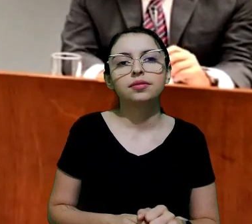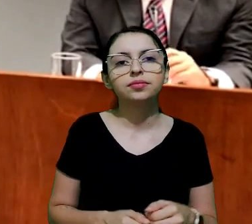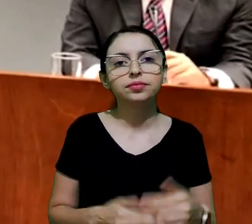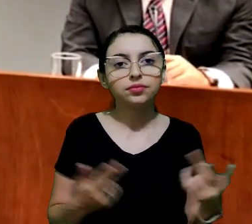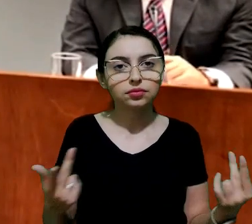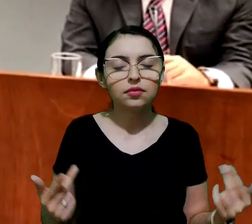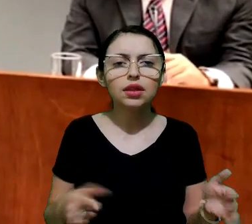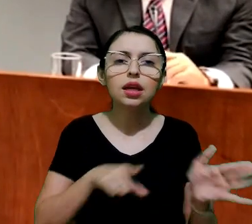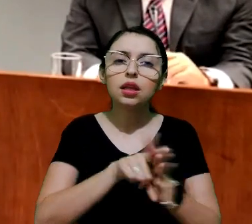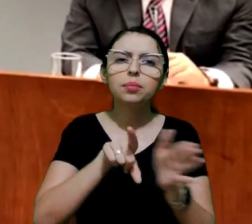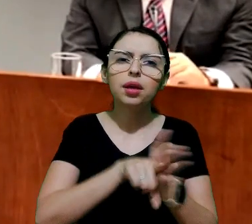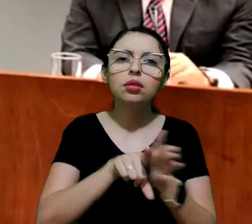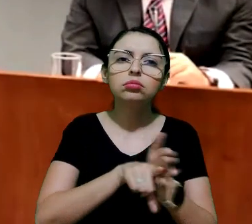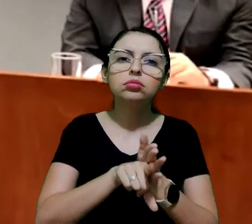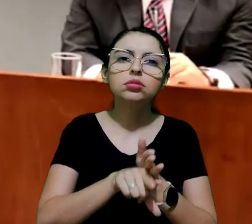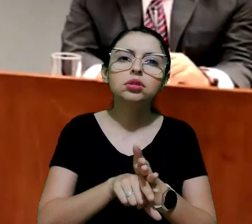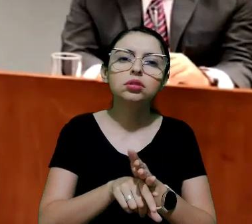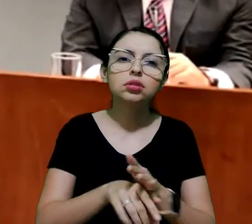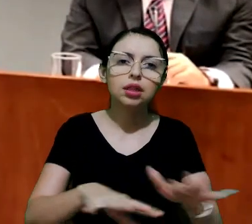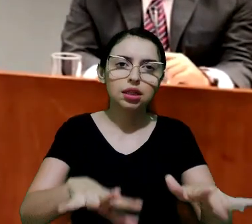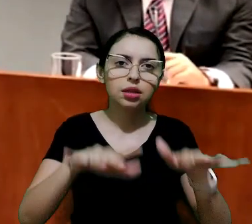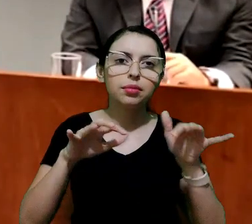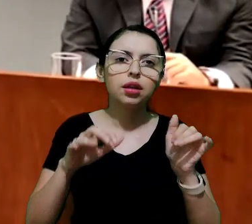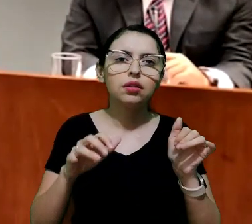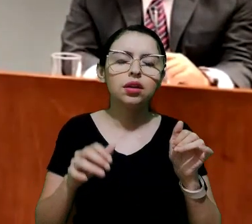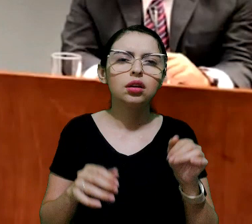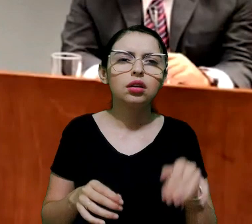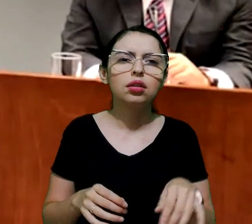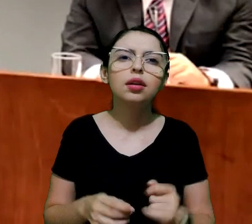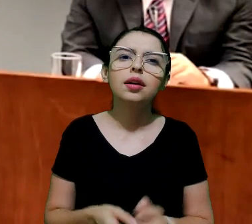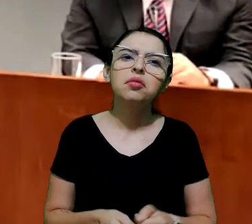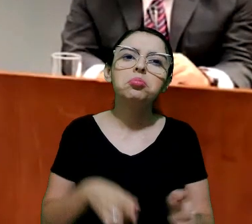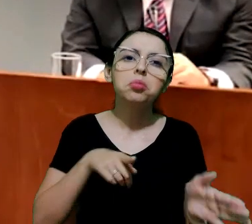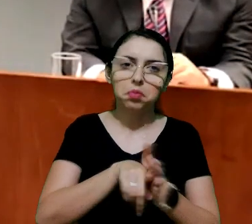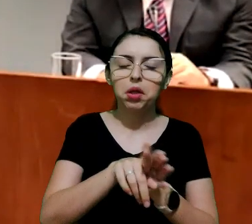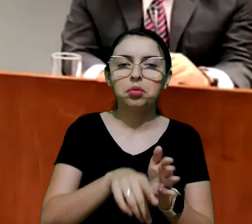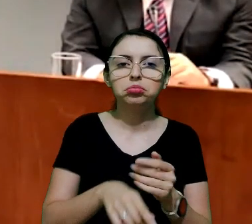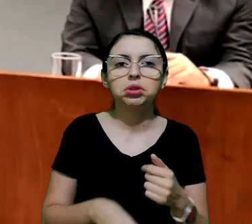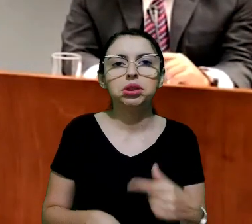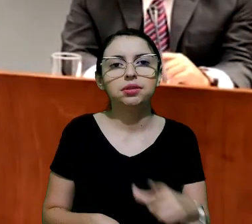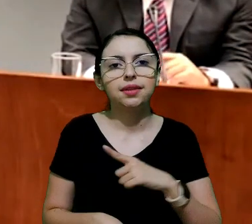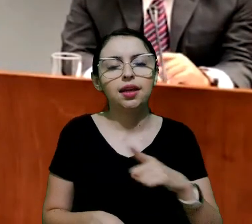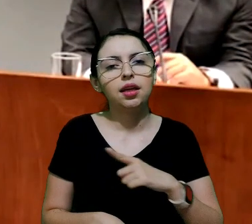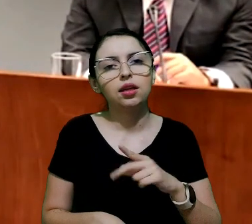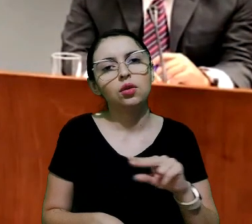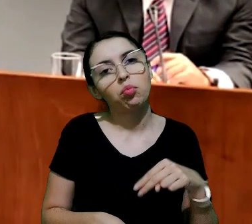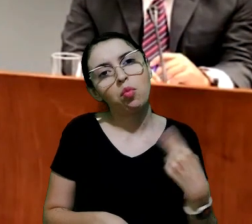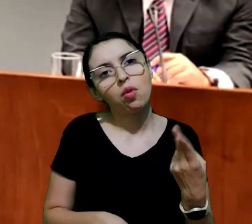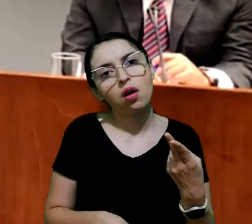né? Daqui da plateia, alguém gostaria de formular alguma questão? Se não, passamos